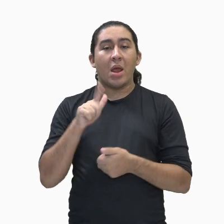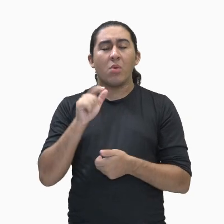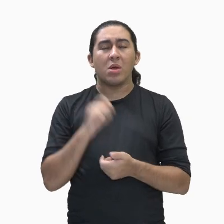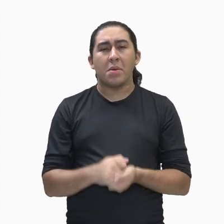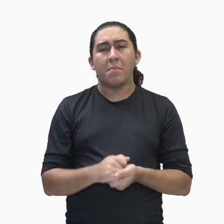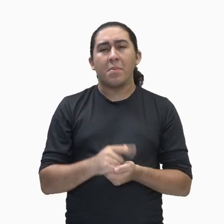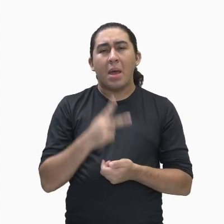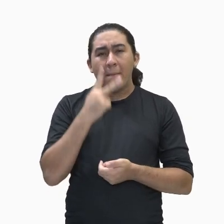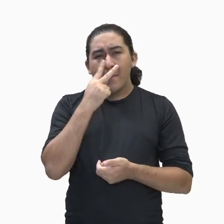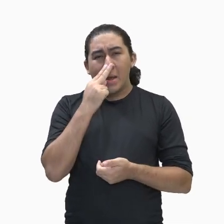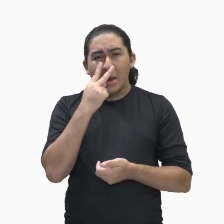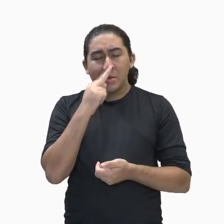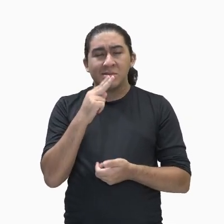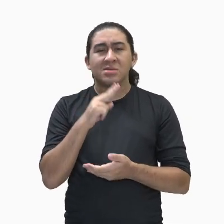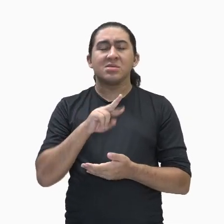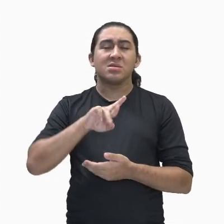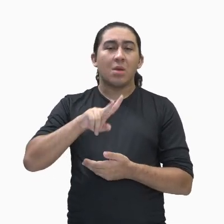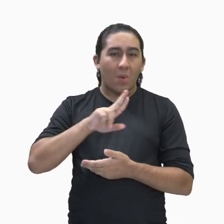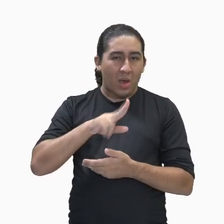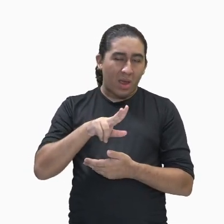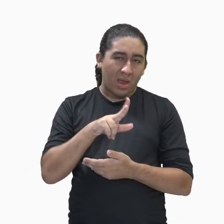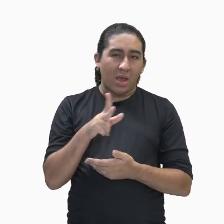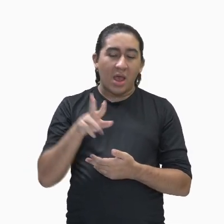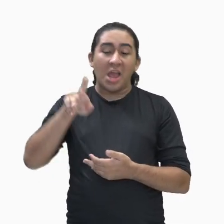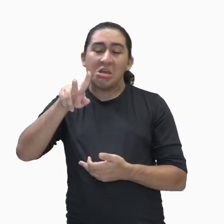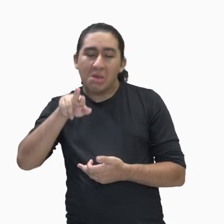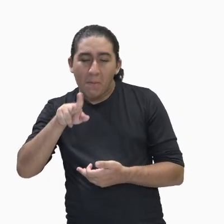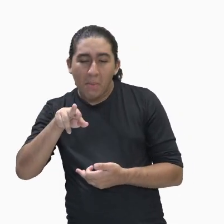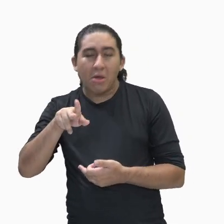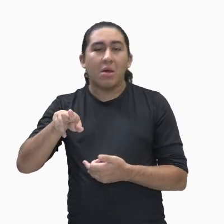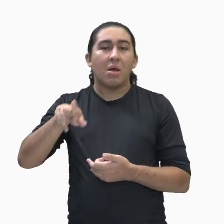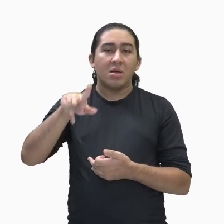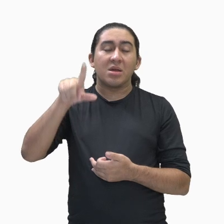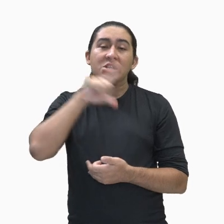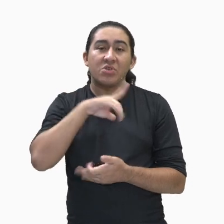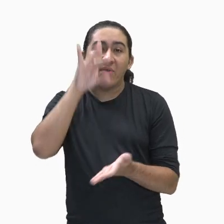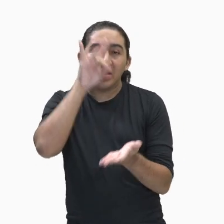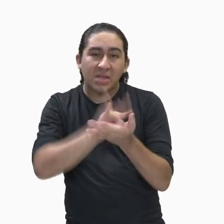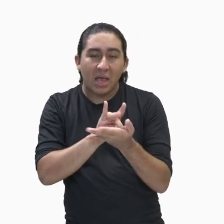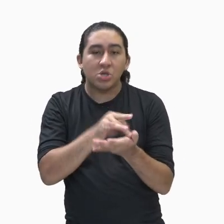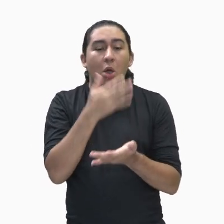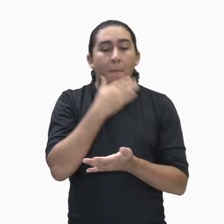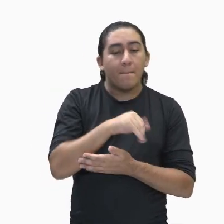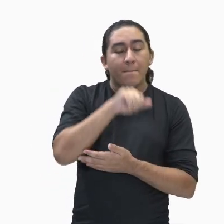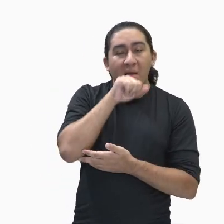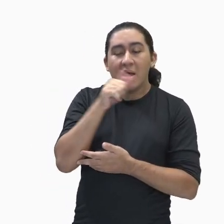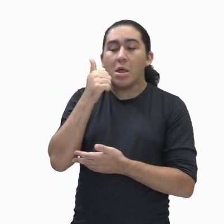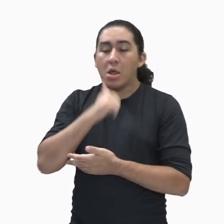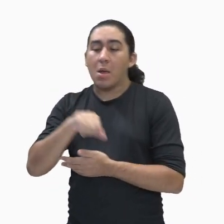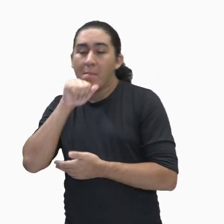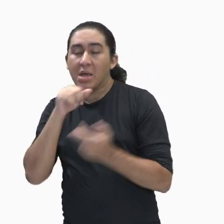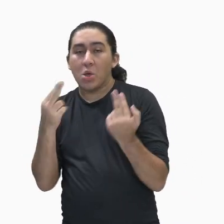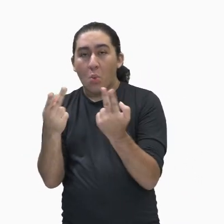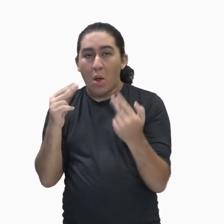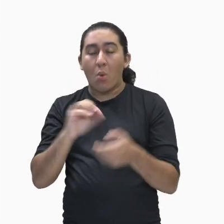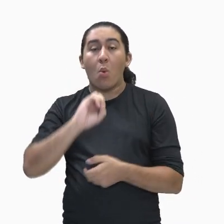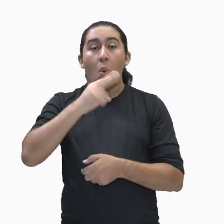Continuando, agora, palavra padrasto. Olha aí. Novamente, eu repito a palavrinha na frente, que é